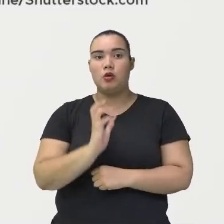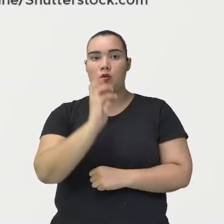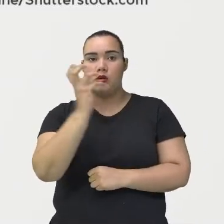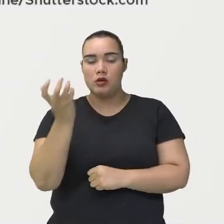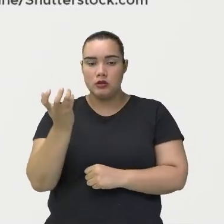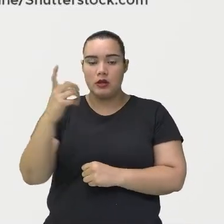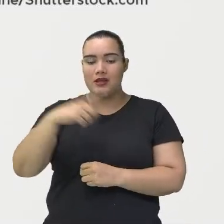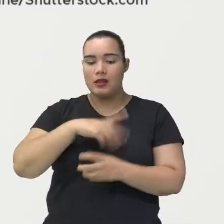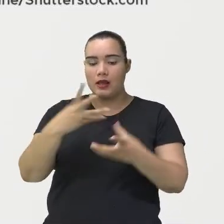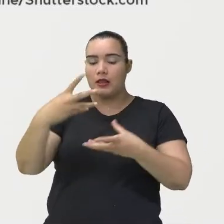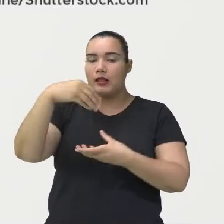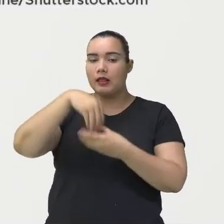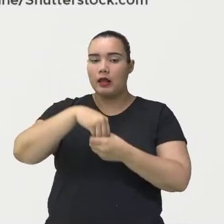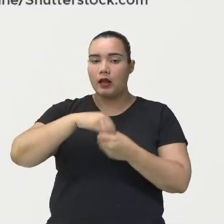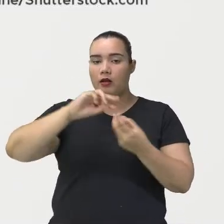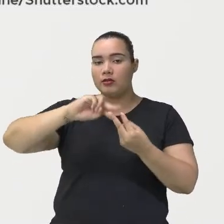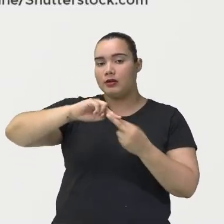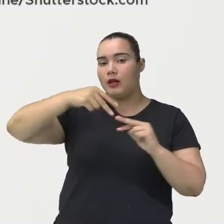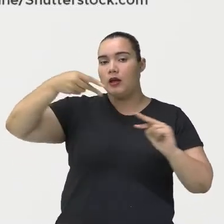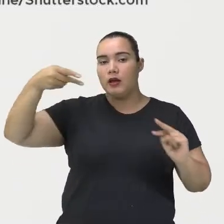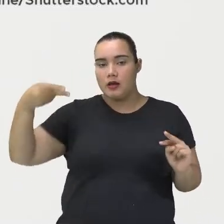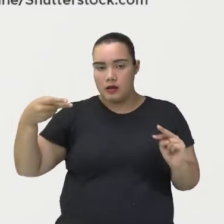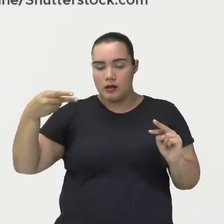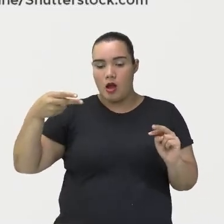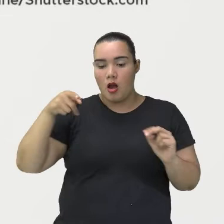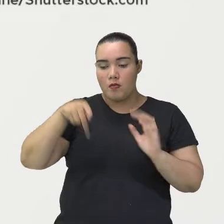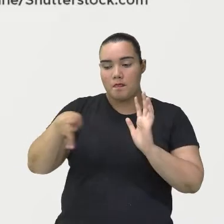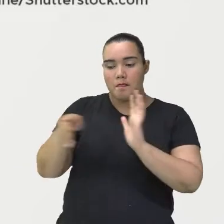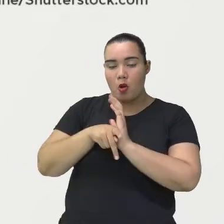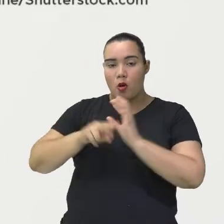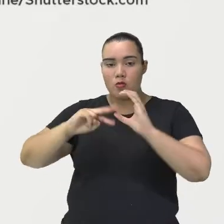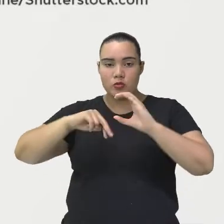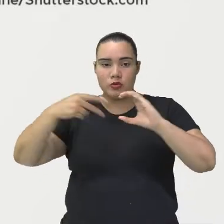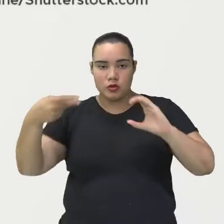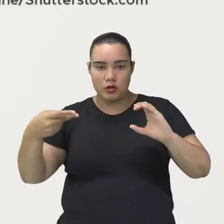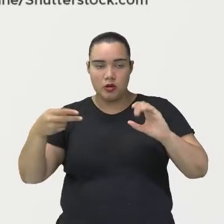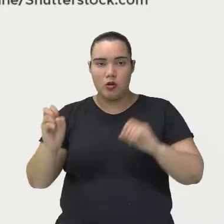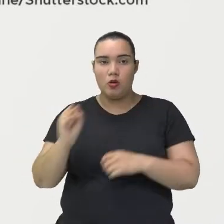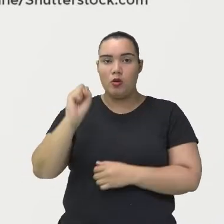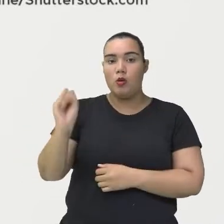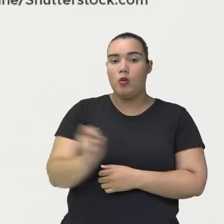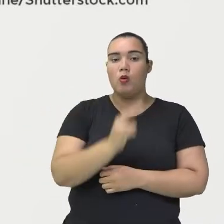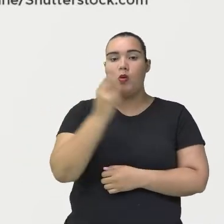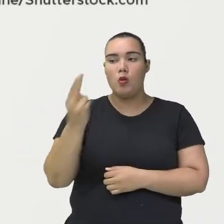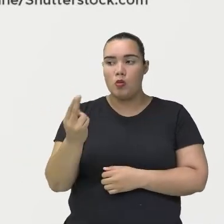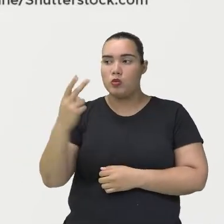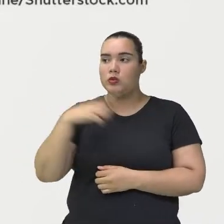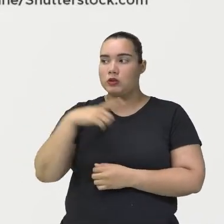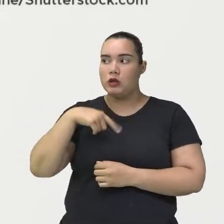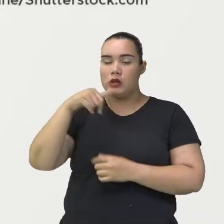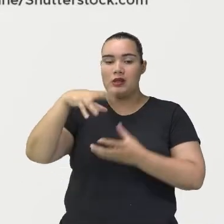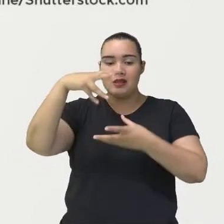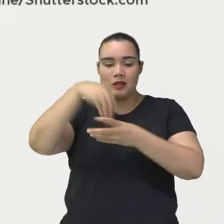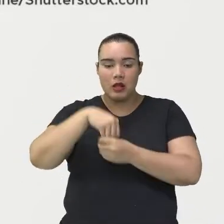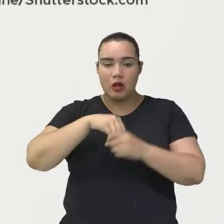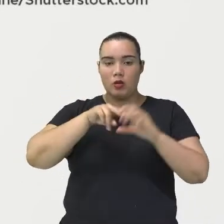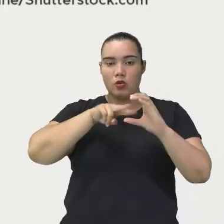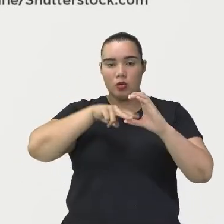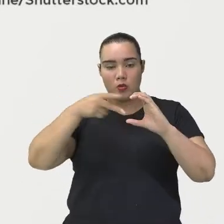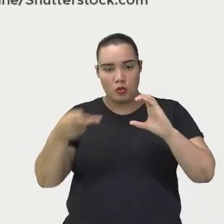na sequência de DNA de um gene ou afetar os